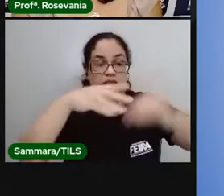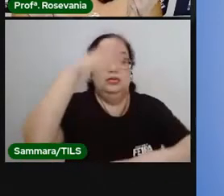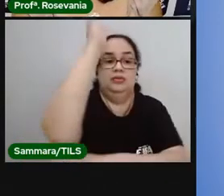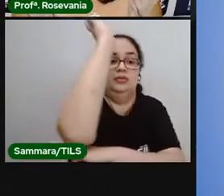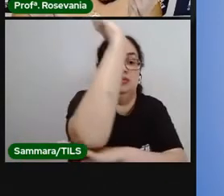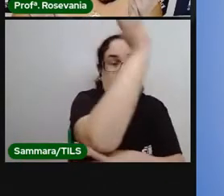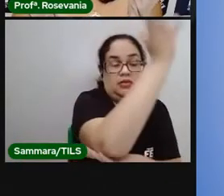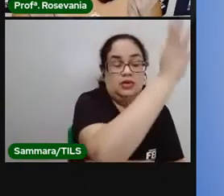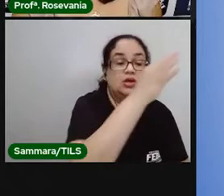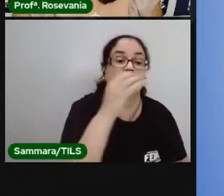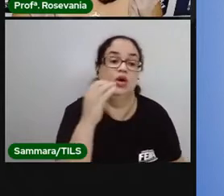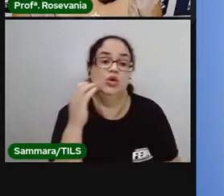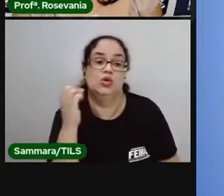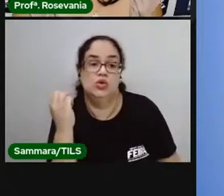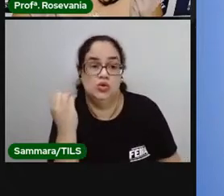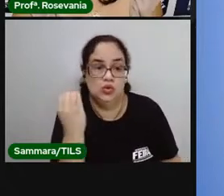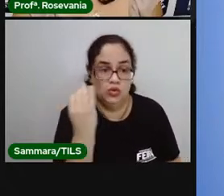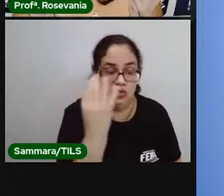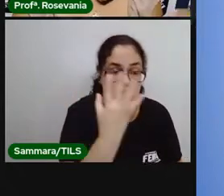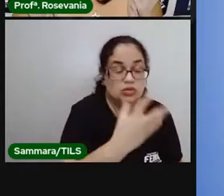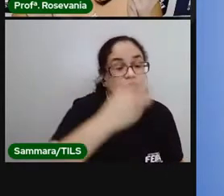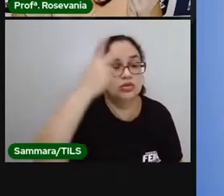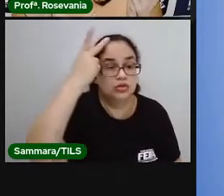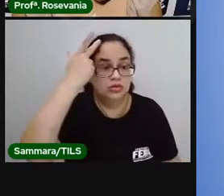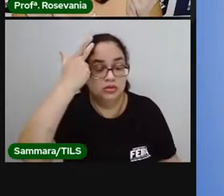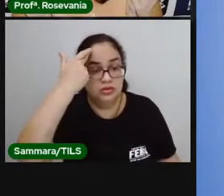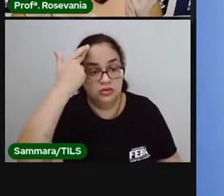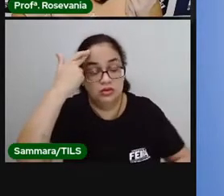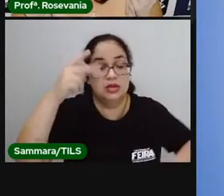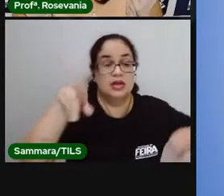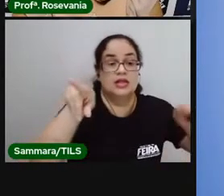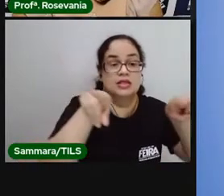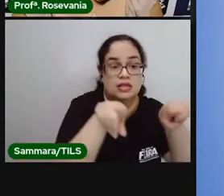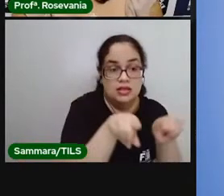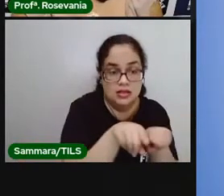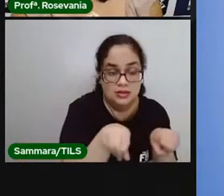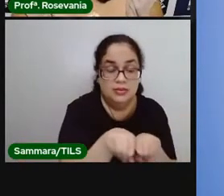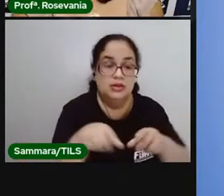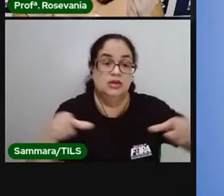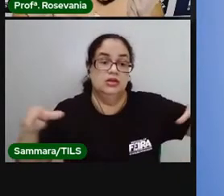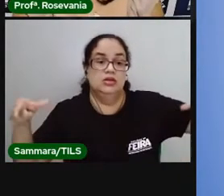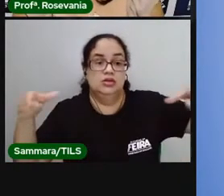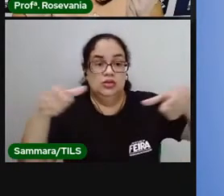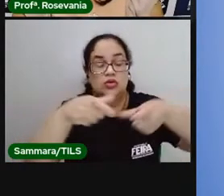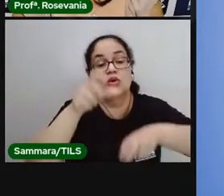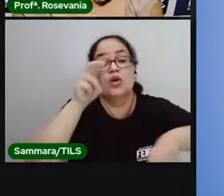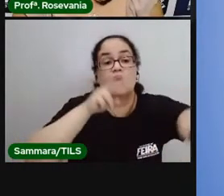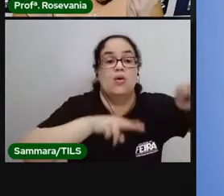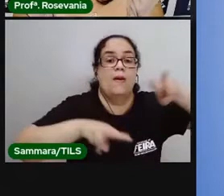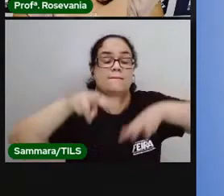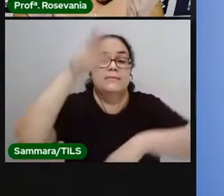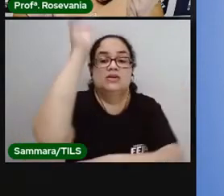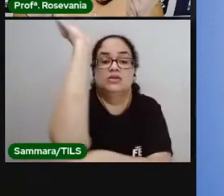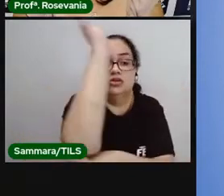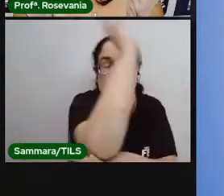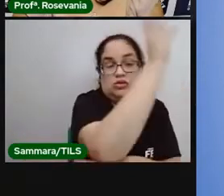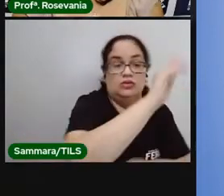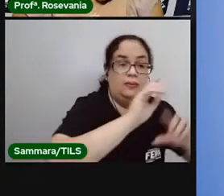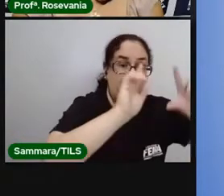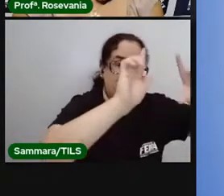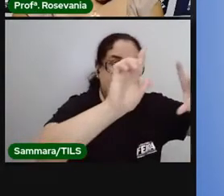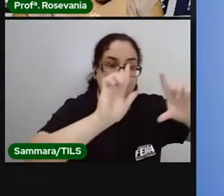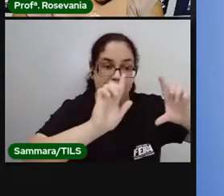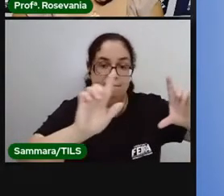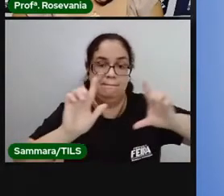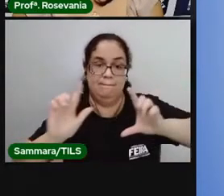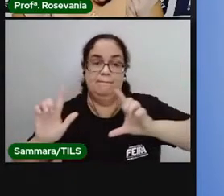a quantidade de elementos naturais, ela também vai sendo reduzida. Observem as árvores das imagens aí.